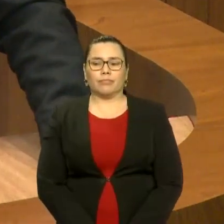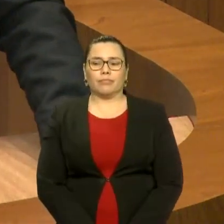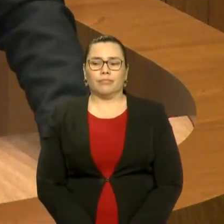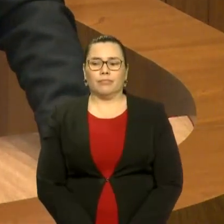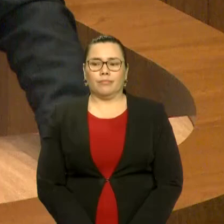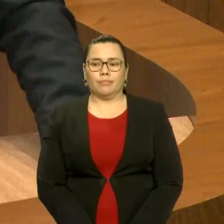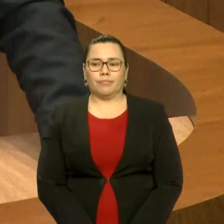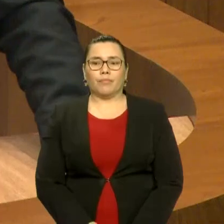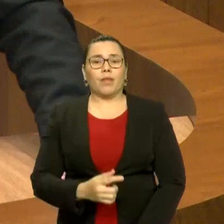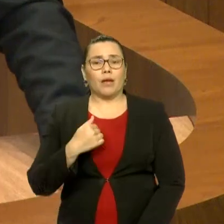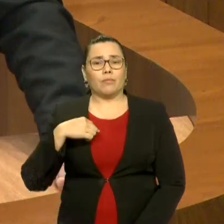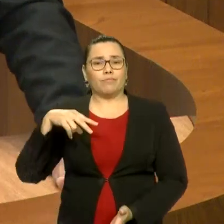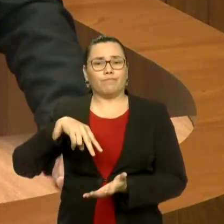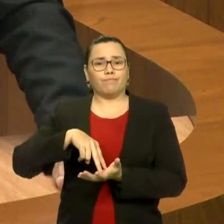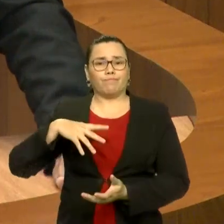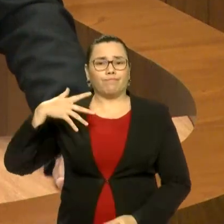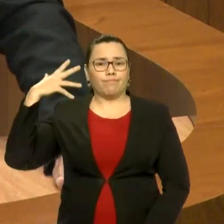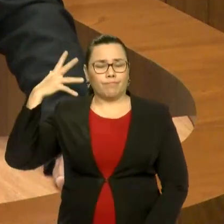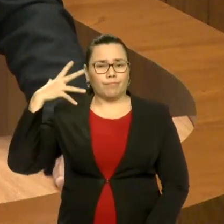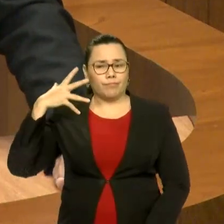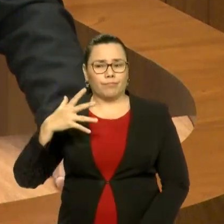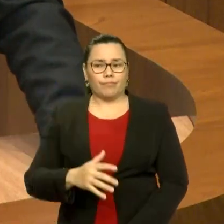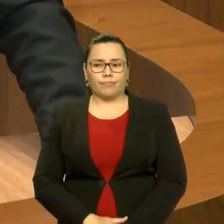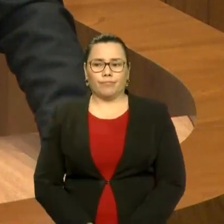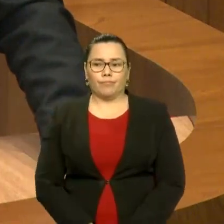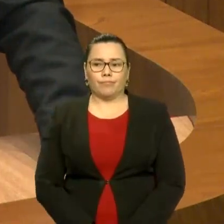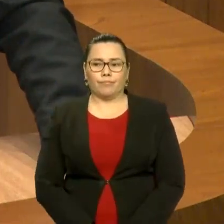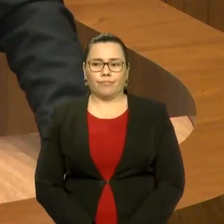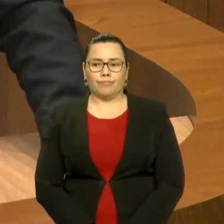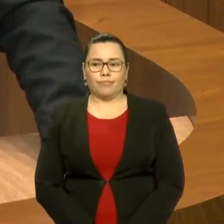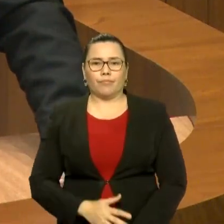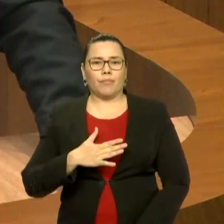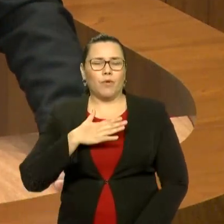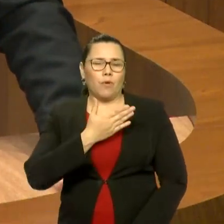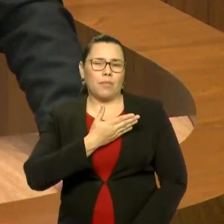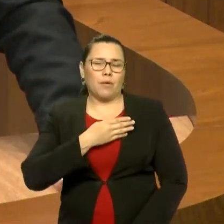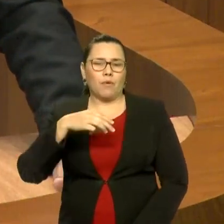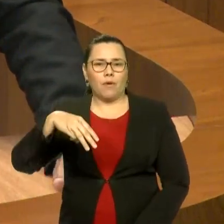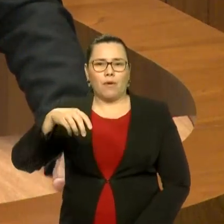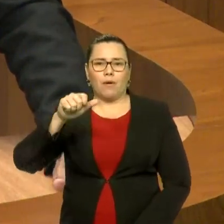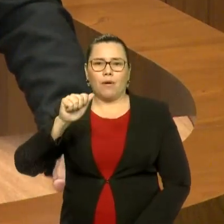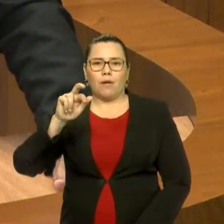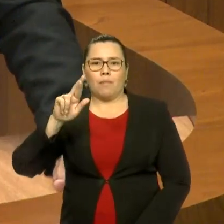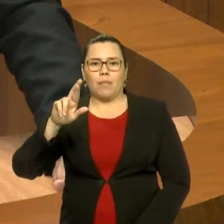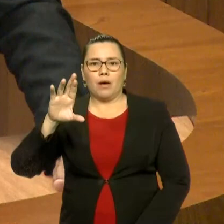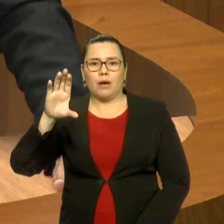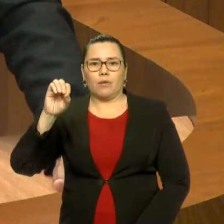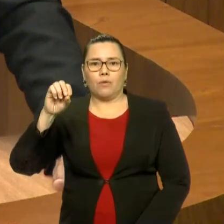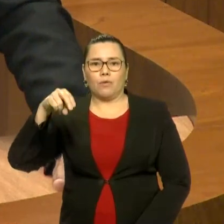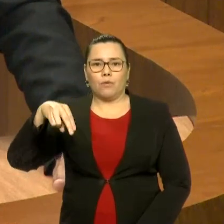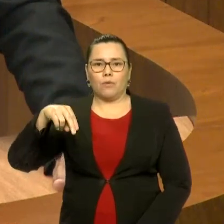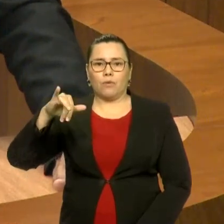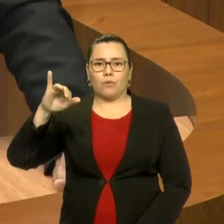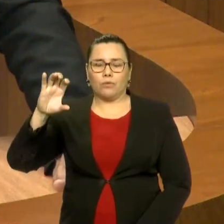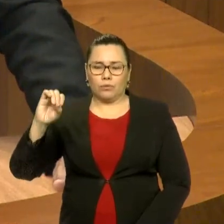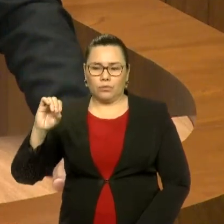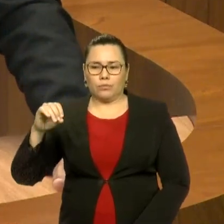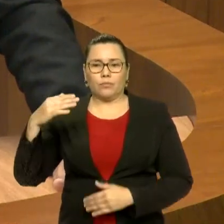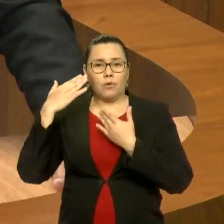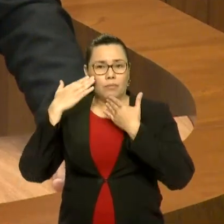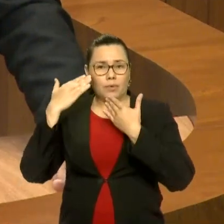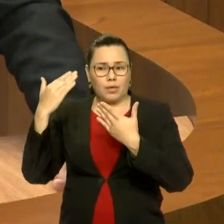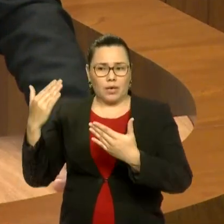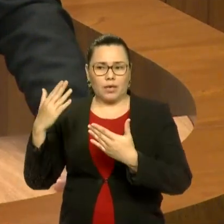Trago a tribuna desta casa, meu caro amigo Marconi. Muito obrigado pela deferência, pelo